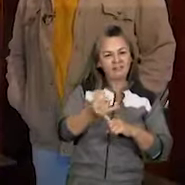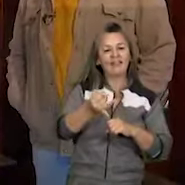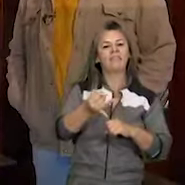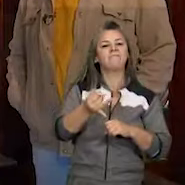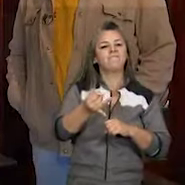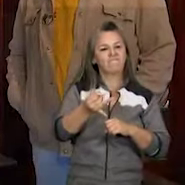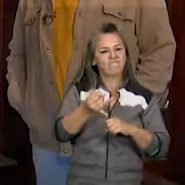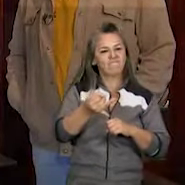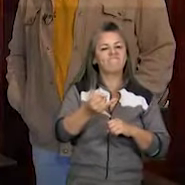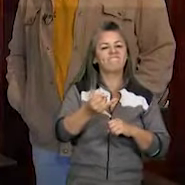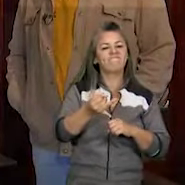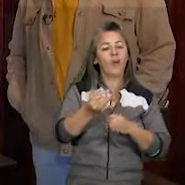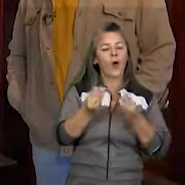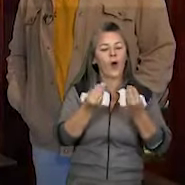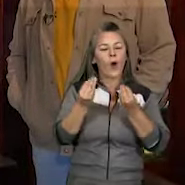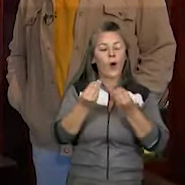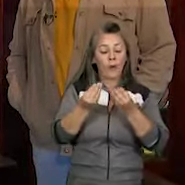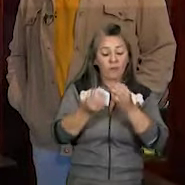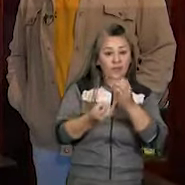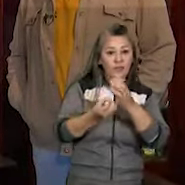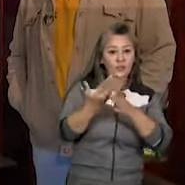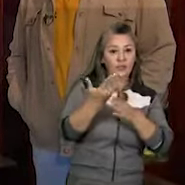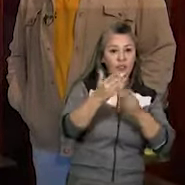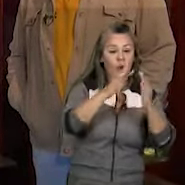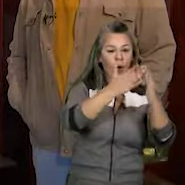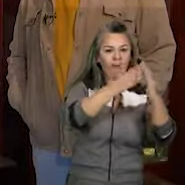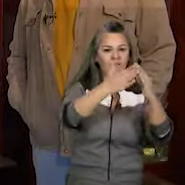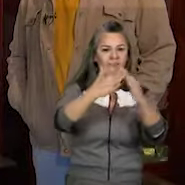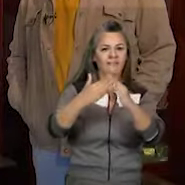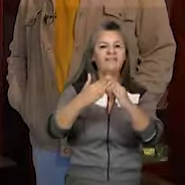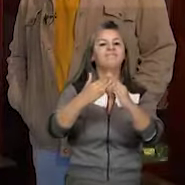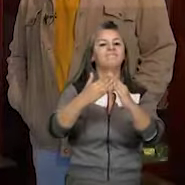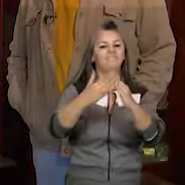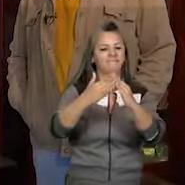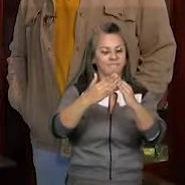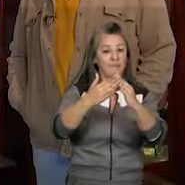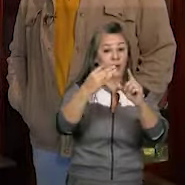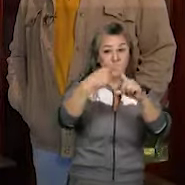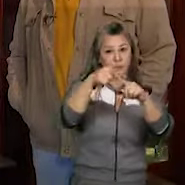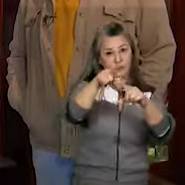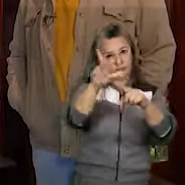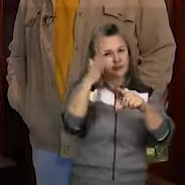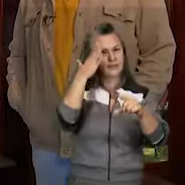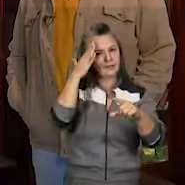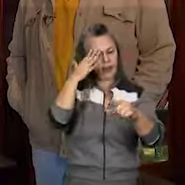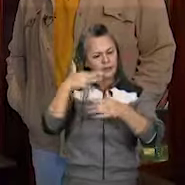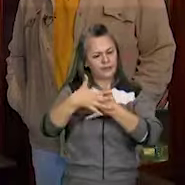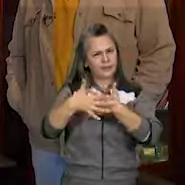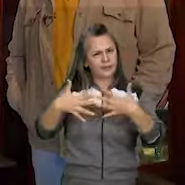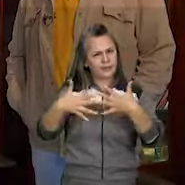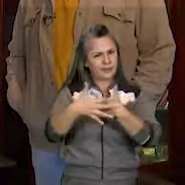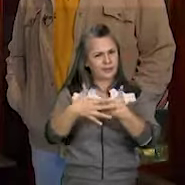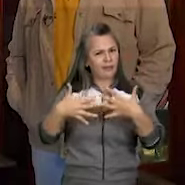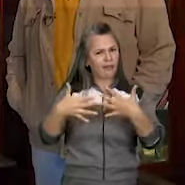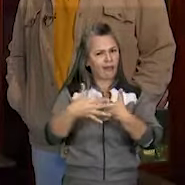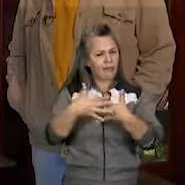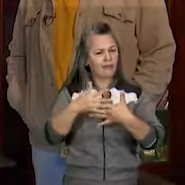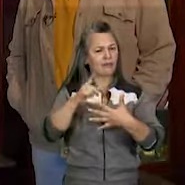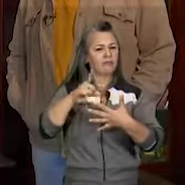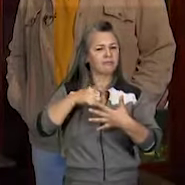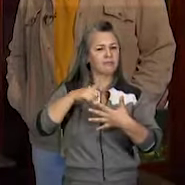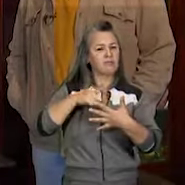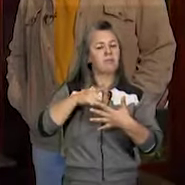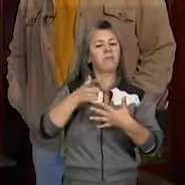da favelização, da periferia, a gente nota até os dias de hoje que as áreas mais centrais das grandes cidades brasileiras concentram, né,